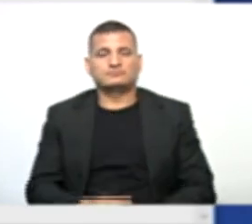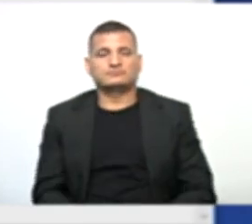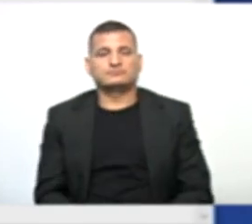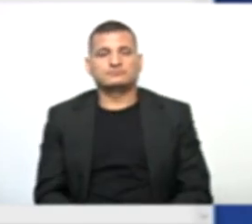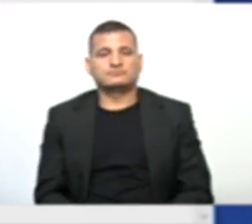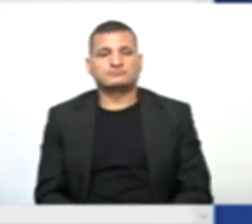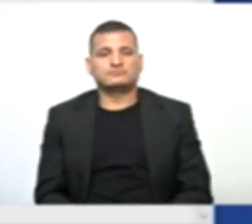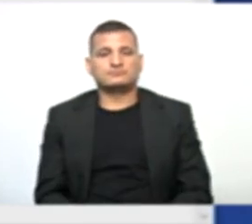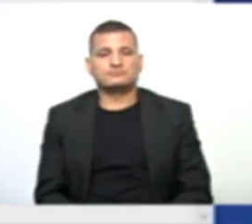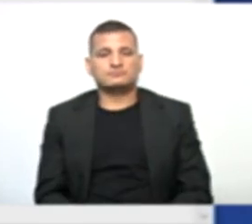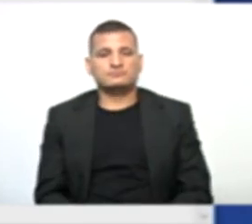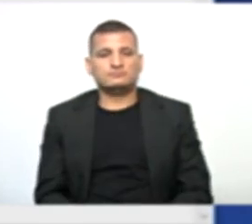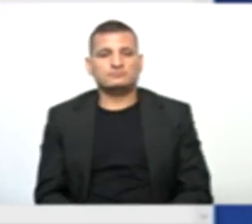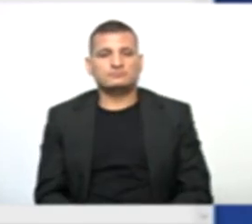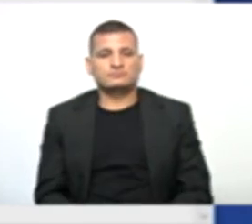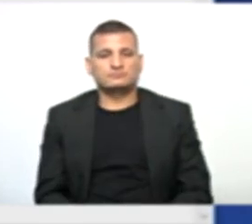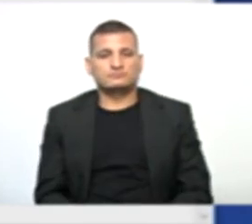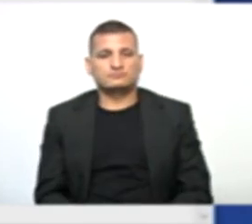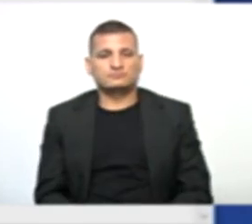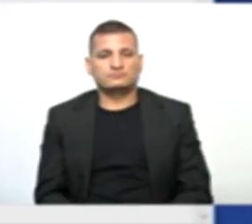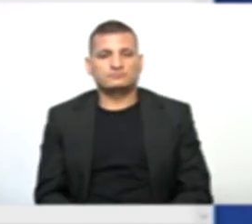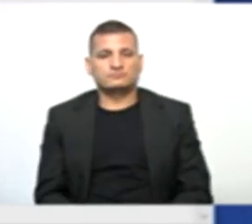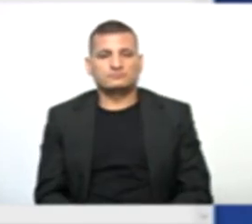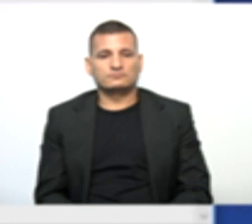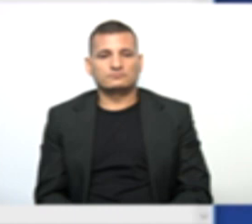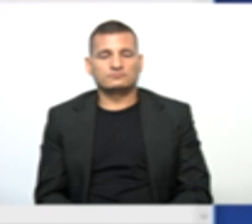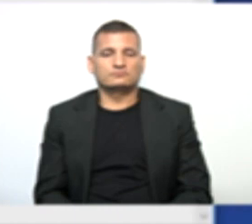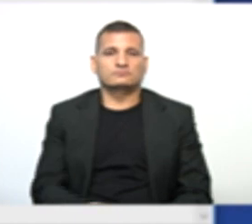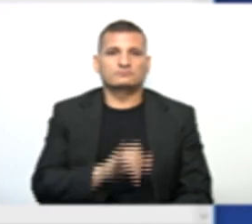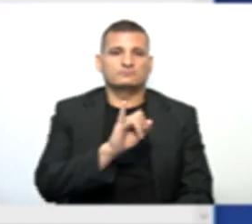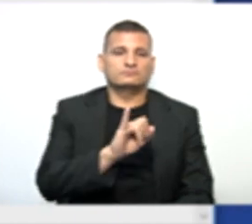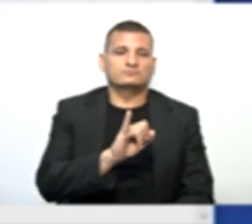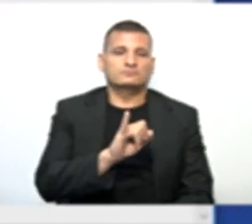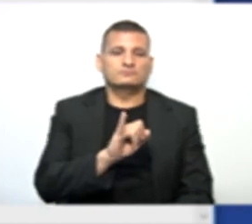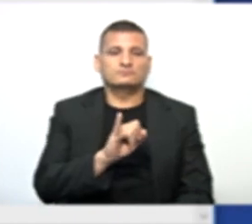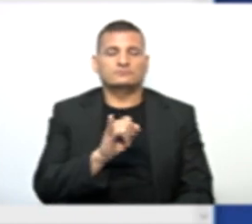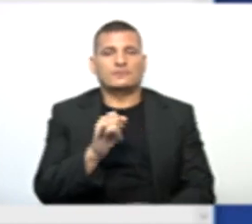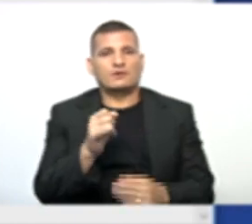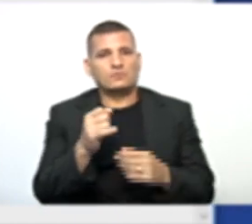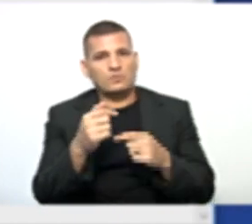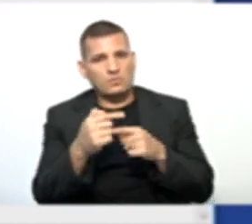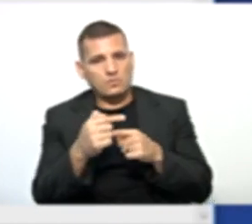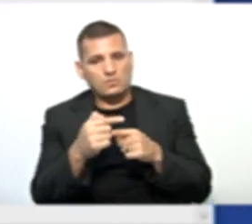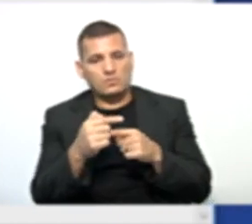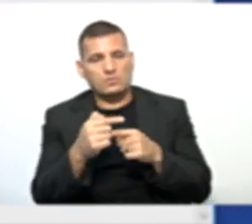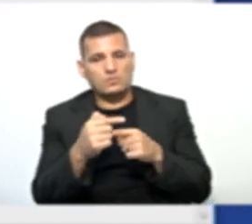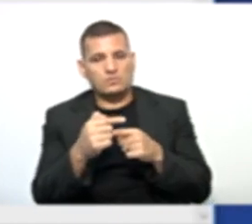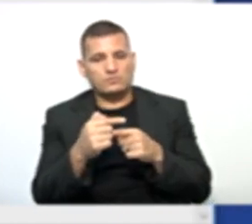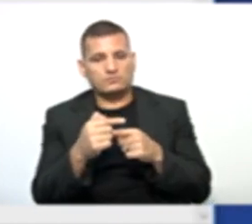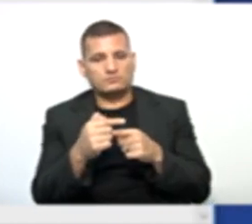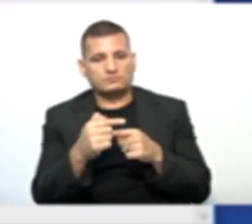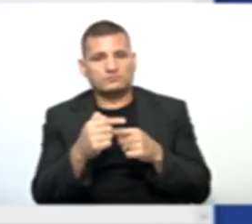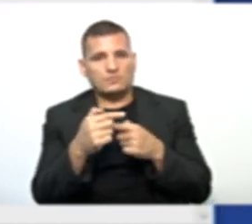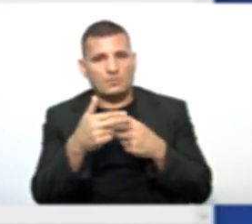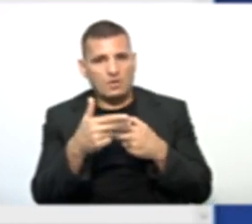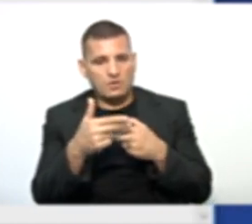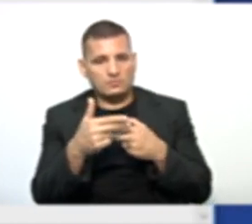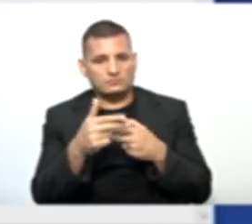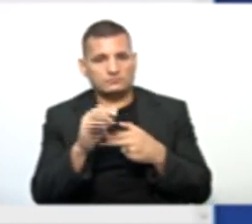e vou incrementar esse i, incrementar em 1, i igual a i mais 1. Então, ele vai ficar dentro desse laço